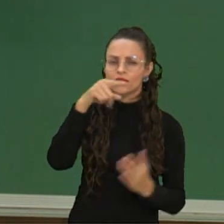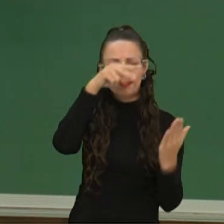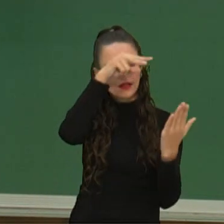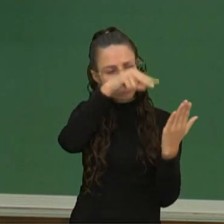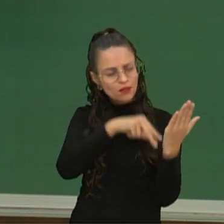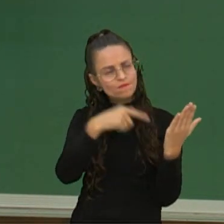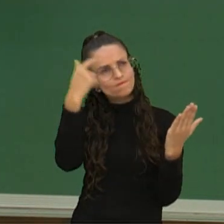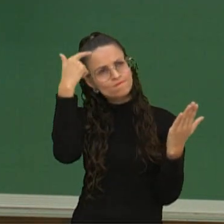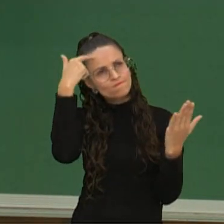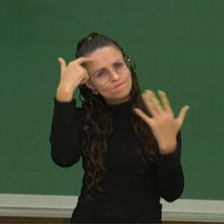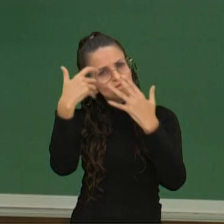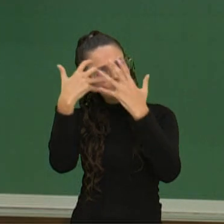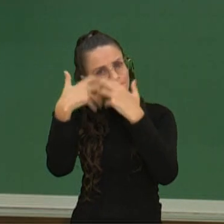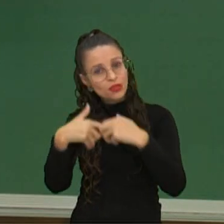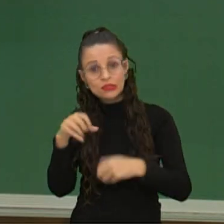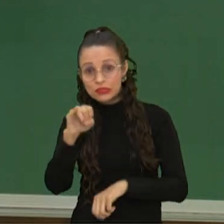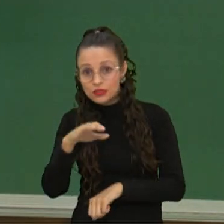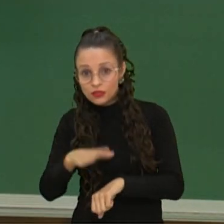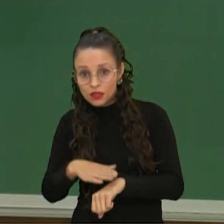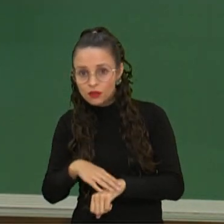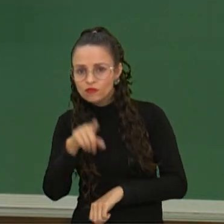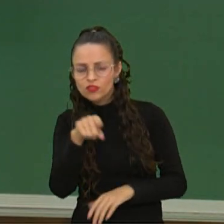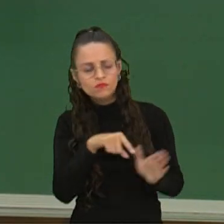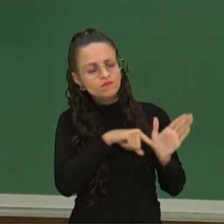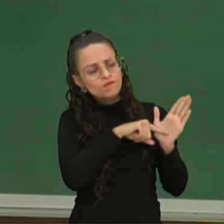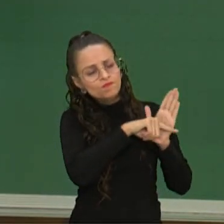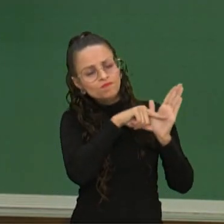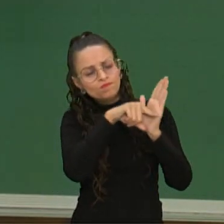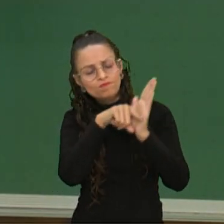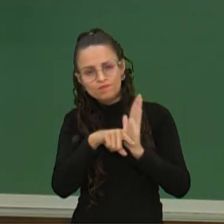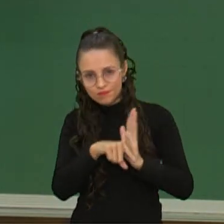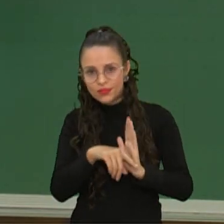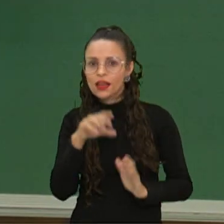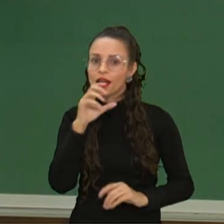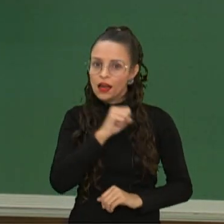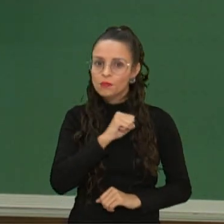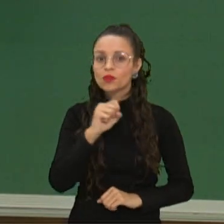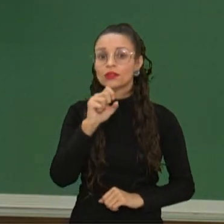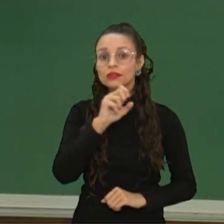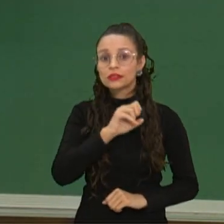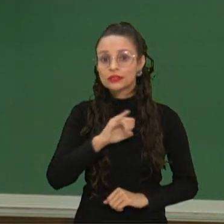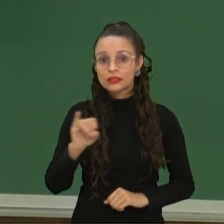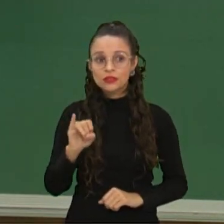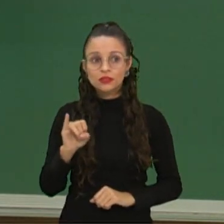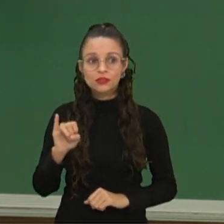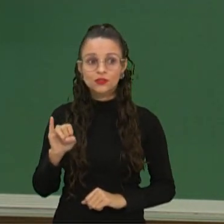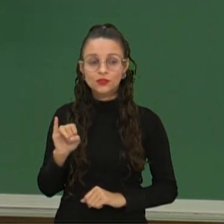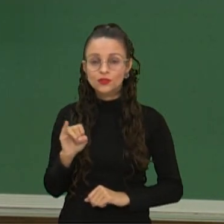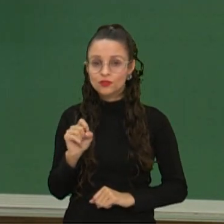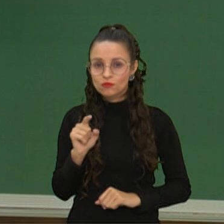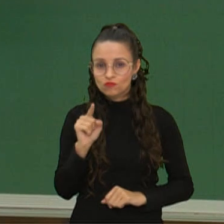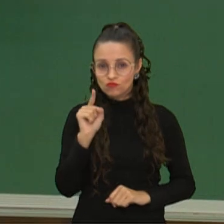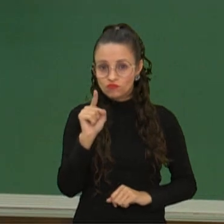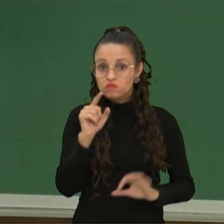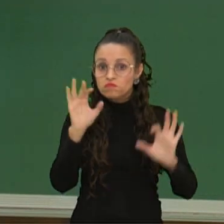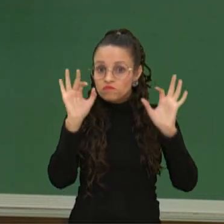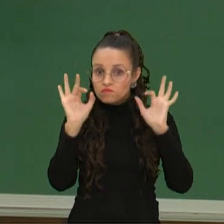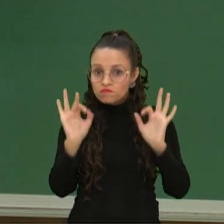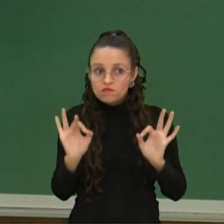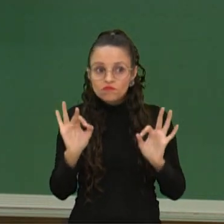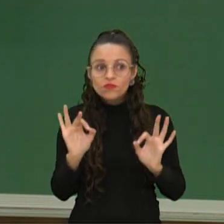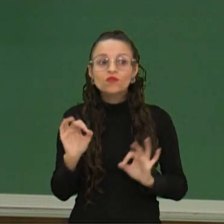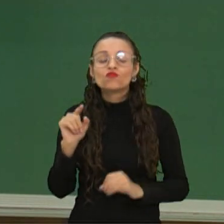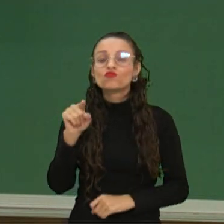pensada, se tiver tempo, dá uma pesquisada rápido aí também. E se o que está escrito aqui for fato,